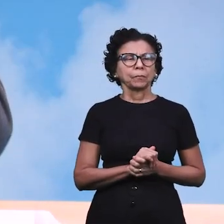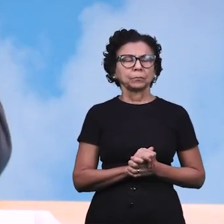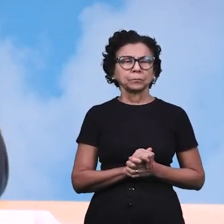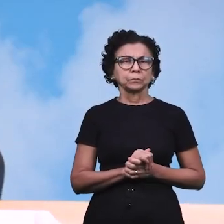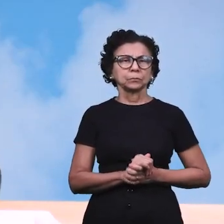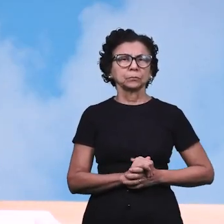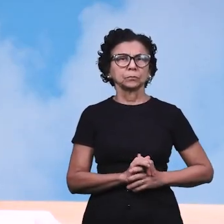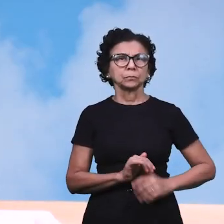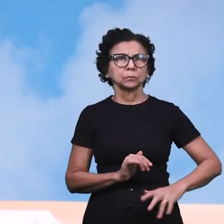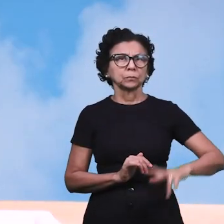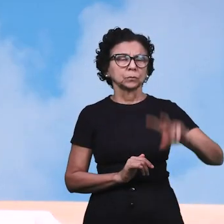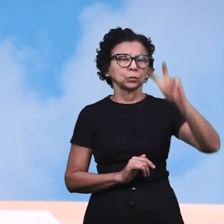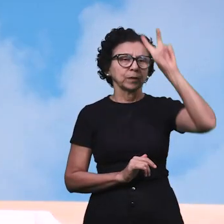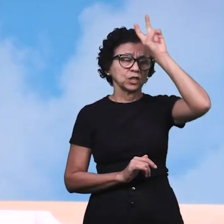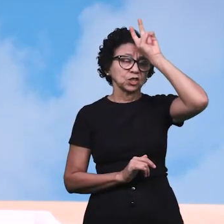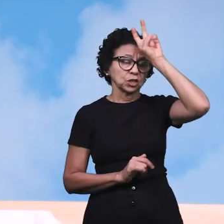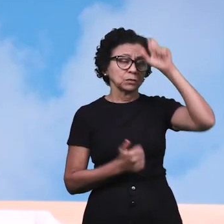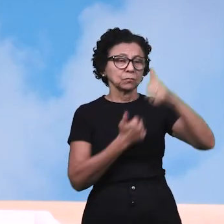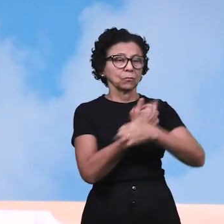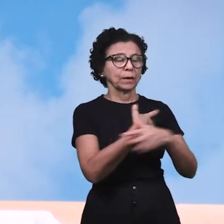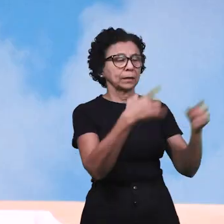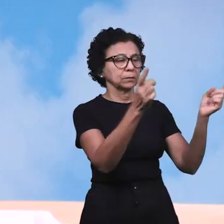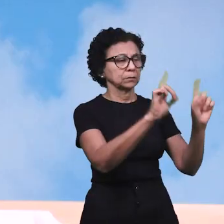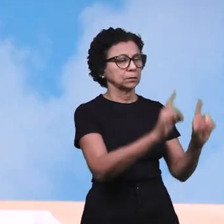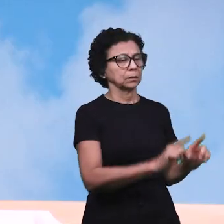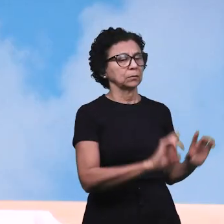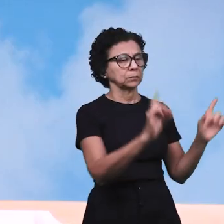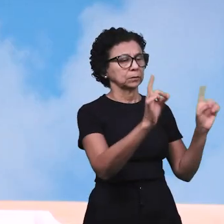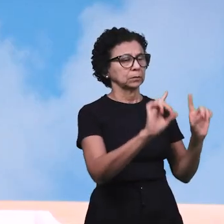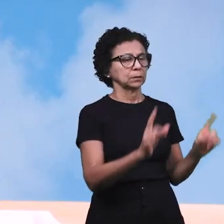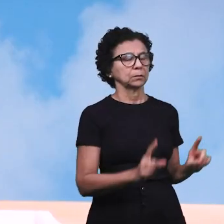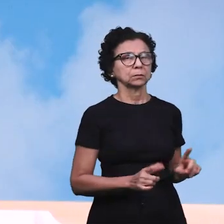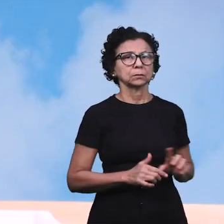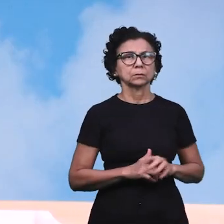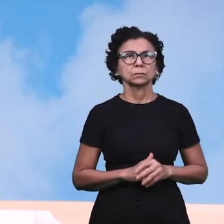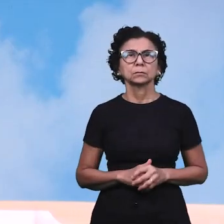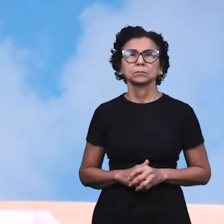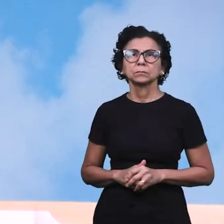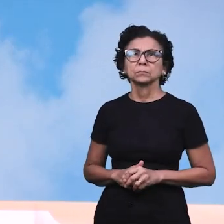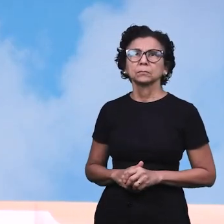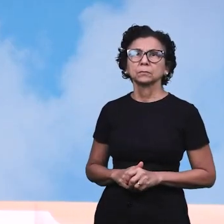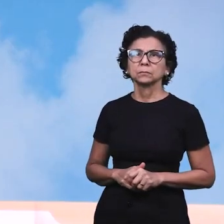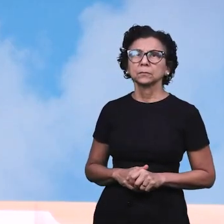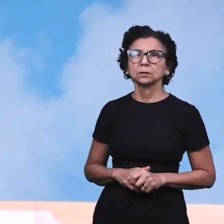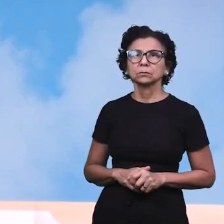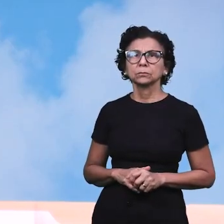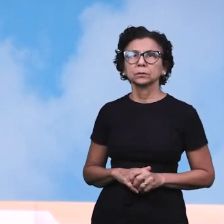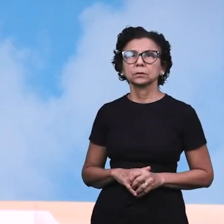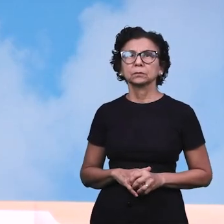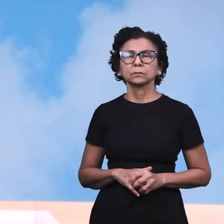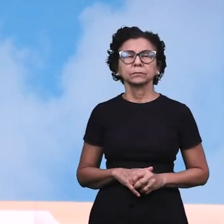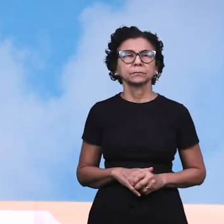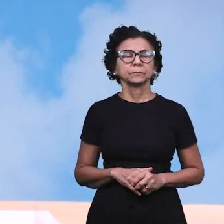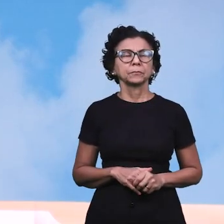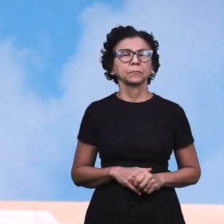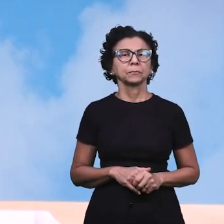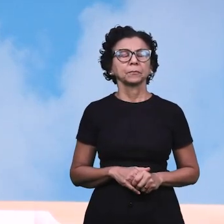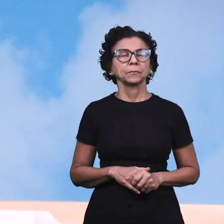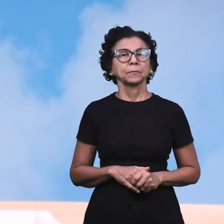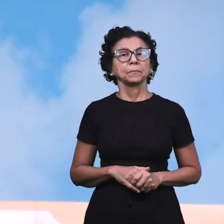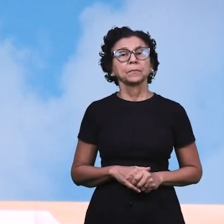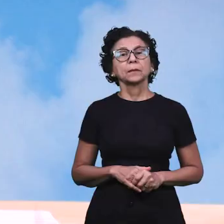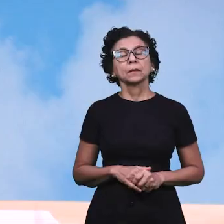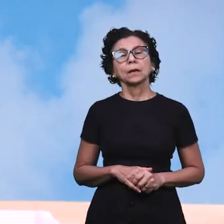para tudo. Agora, a voz de Deus, só o